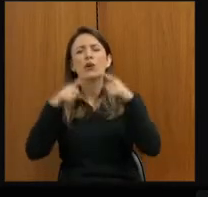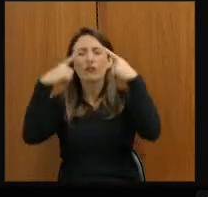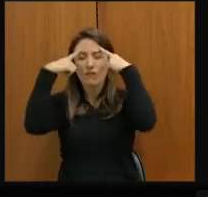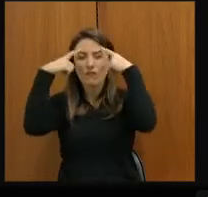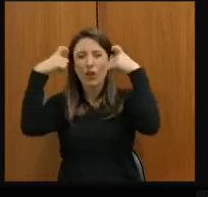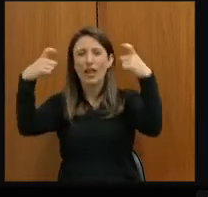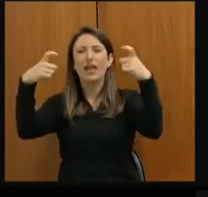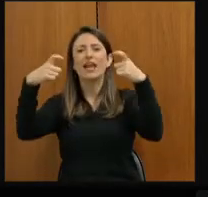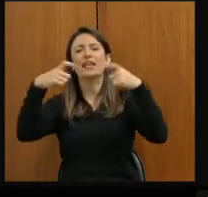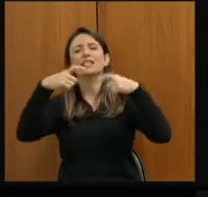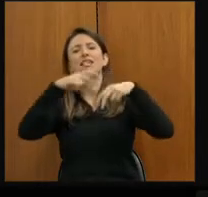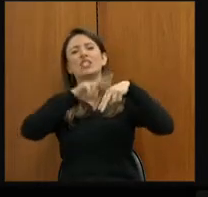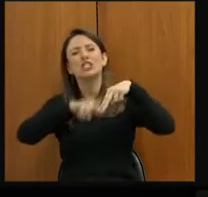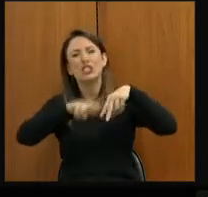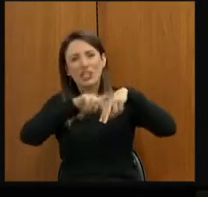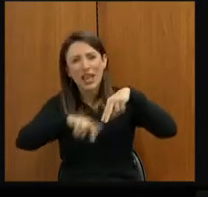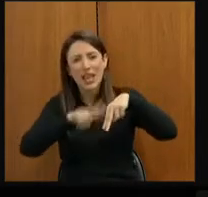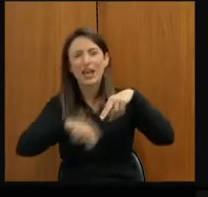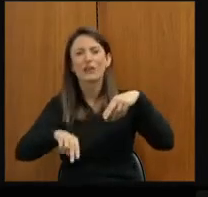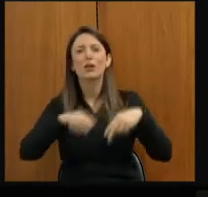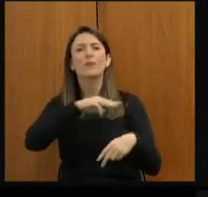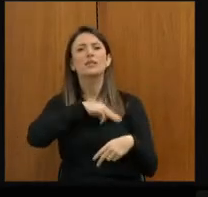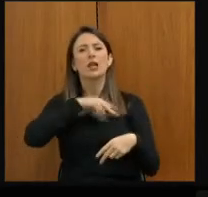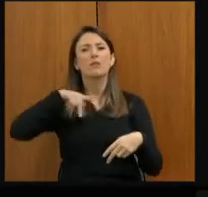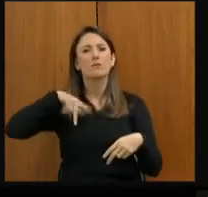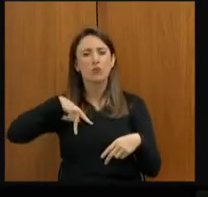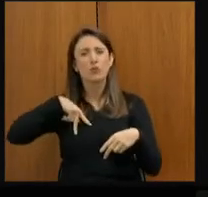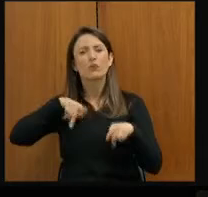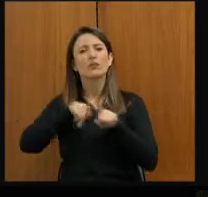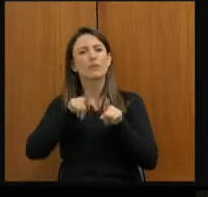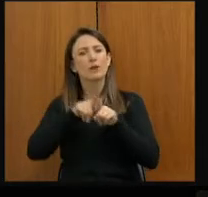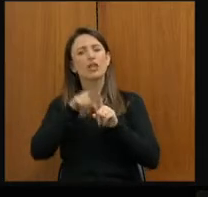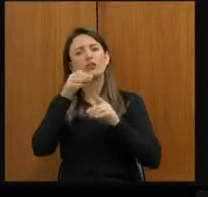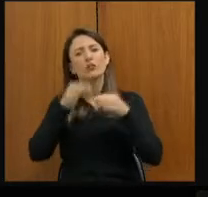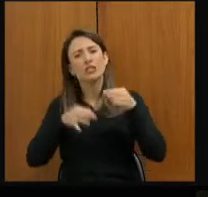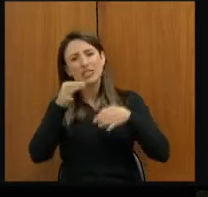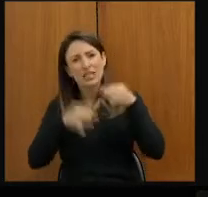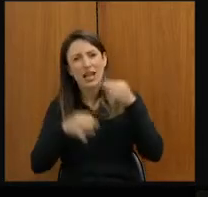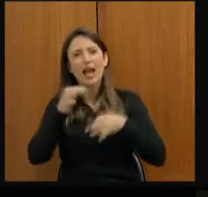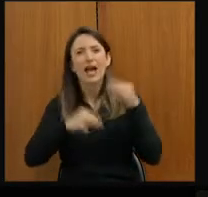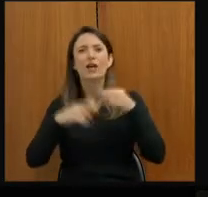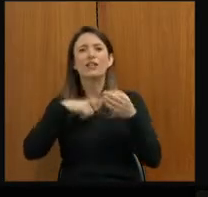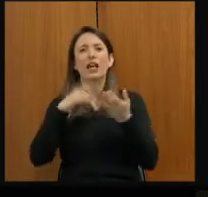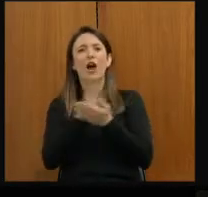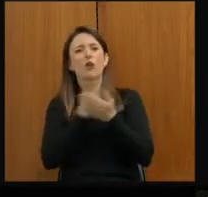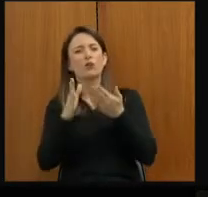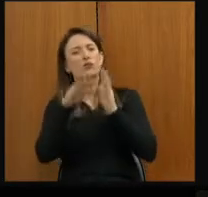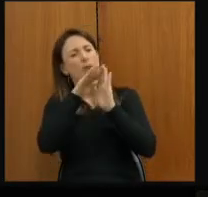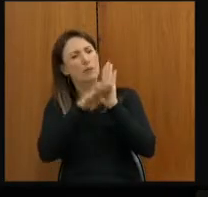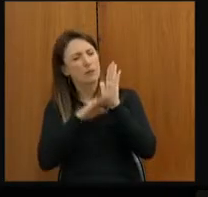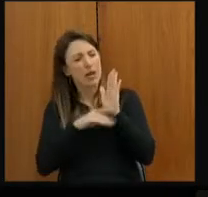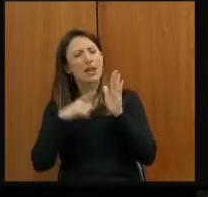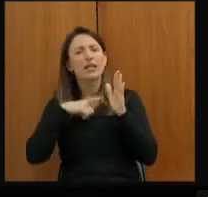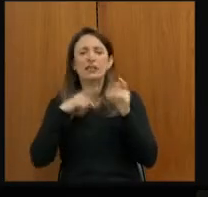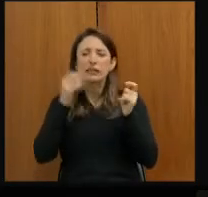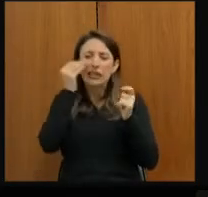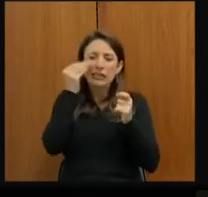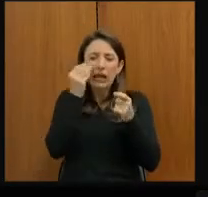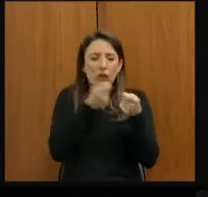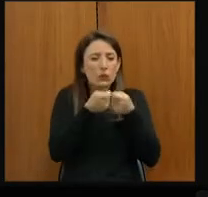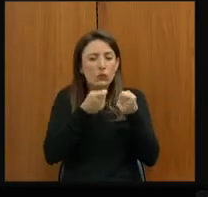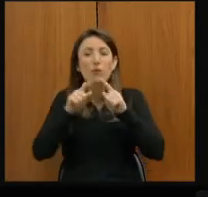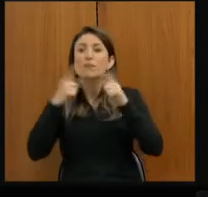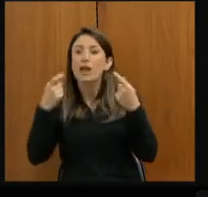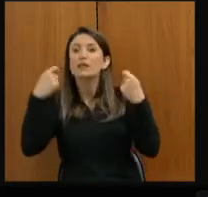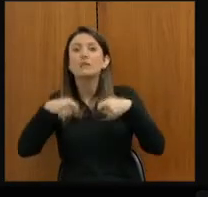militares como os detalhes tem regulamentações específicas no âmbito dos órgãos de É mas dessa tem que ter uma